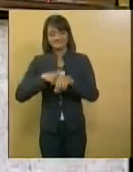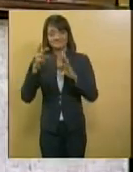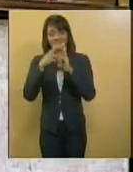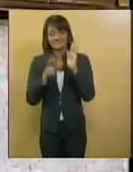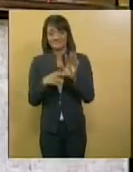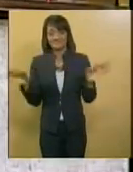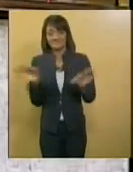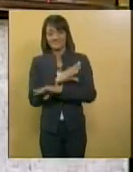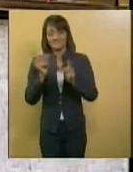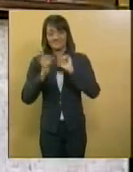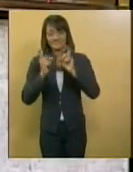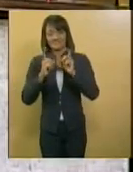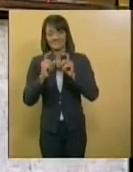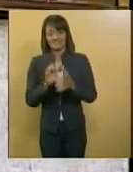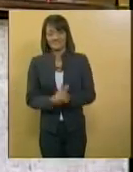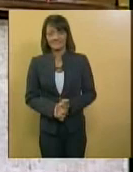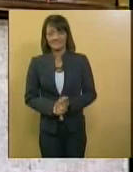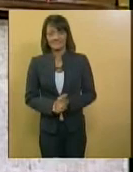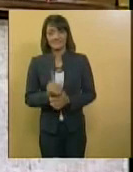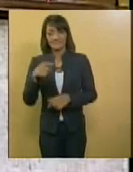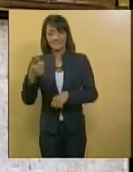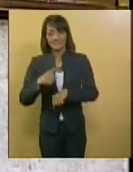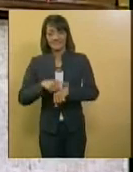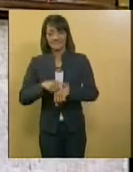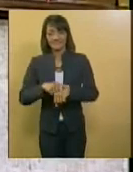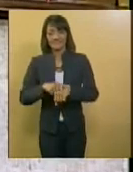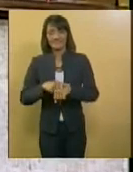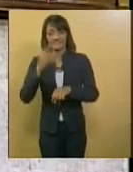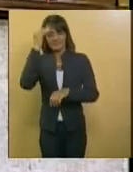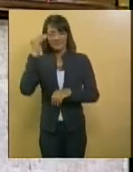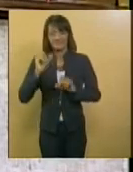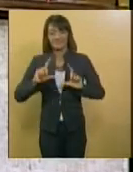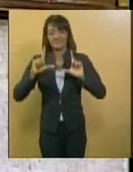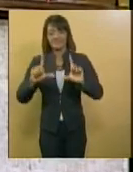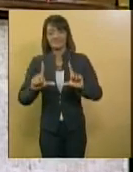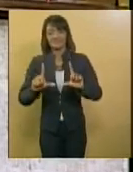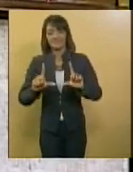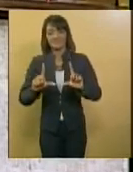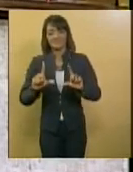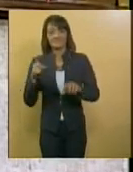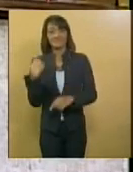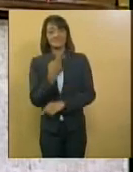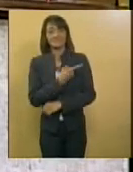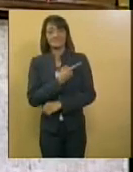regimental. Está encerrada a sessão. E logo mais entregaremos o título de cidadão sergipano